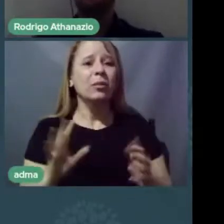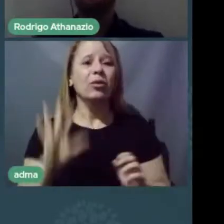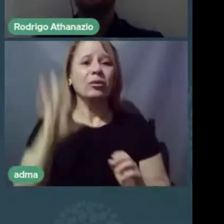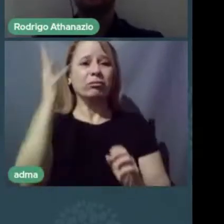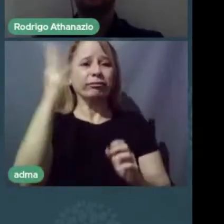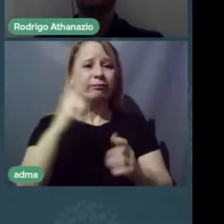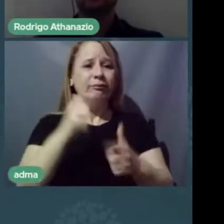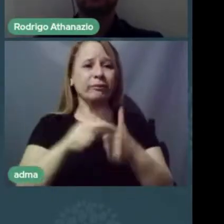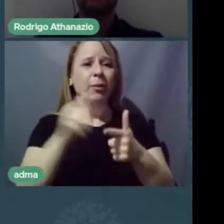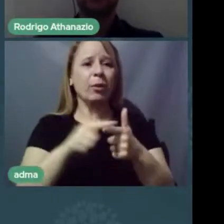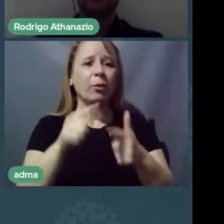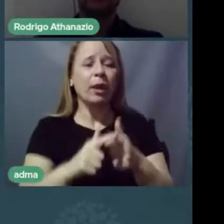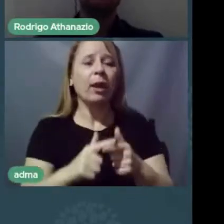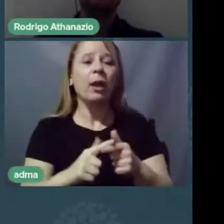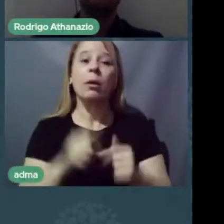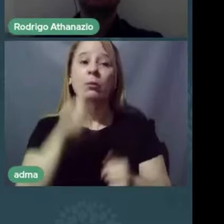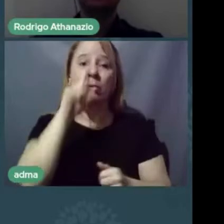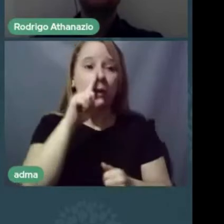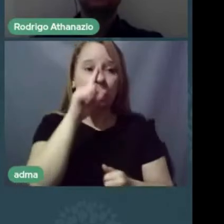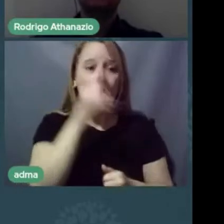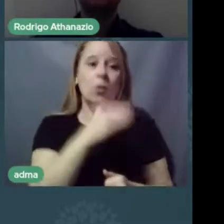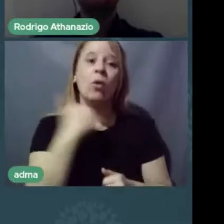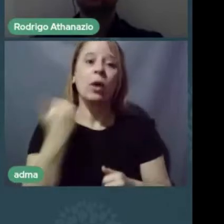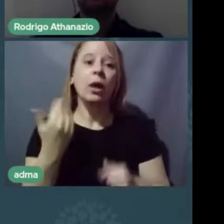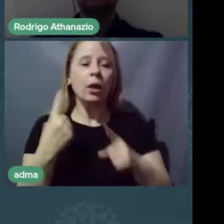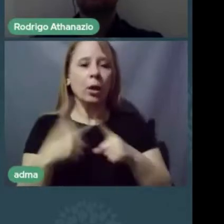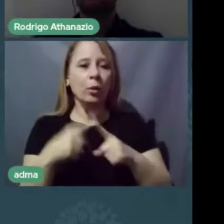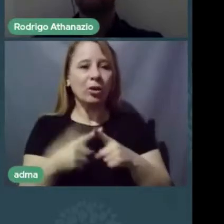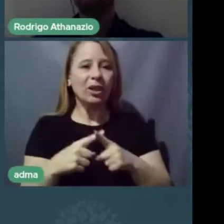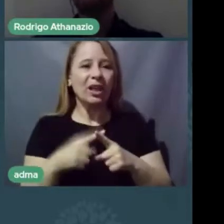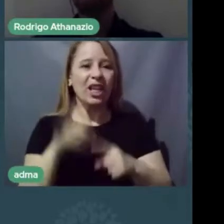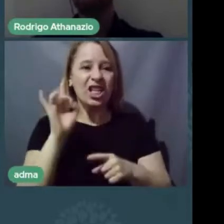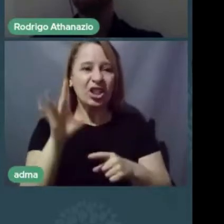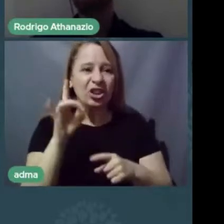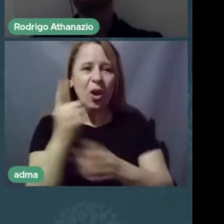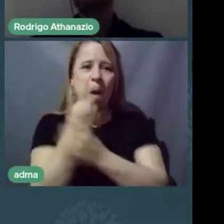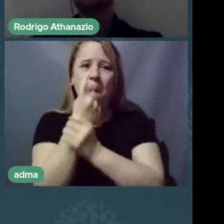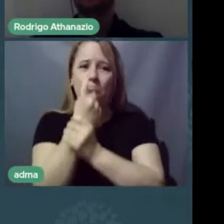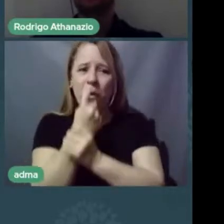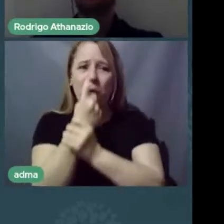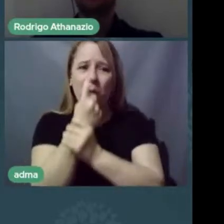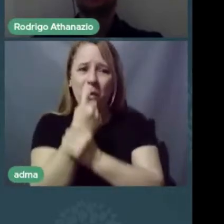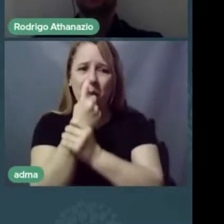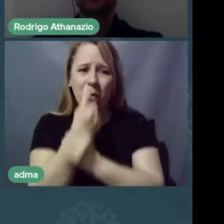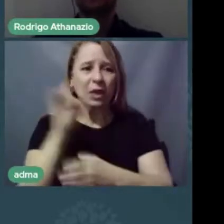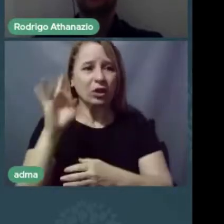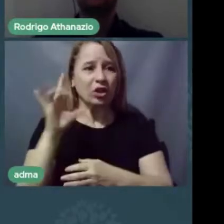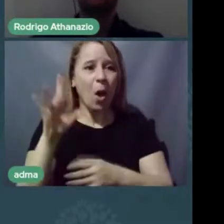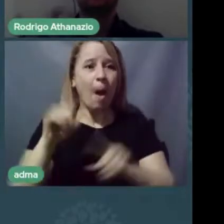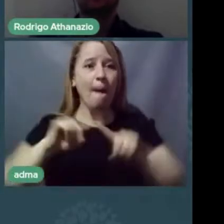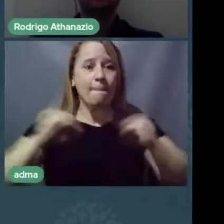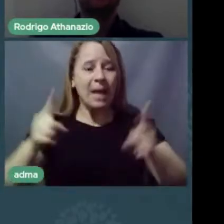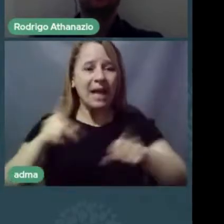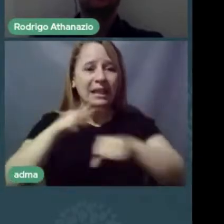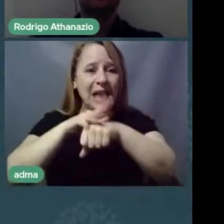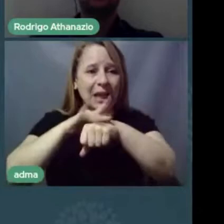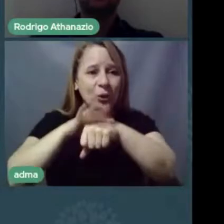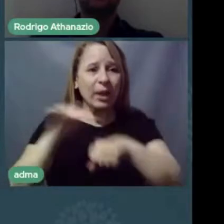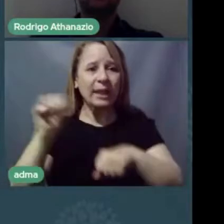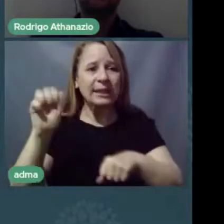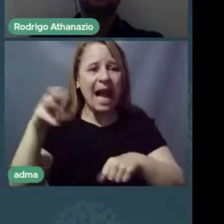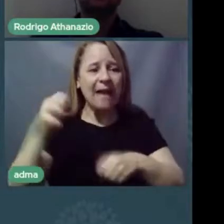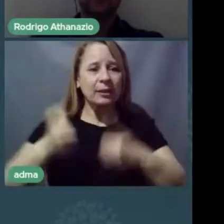inclusive maior risco de morte por causa da asma, porque ele estava só usando a bombinha e não estava tratando a doença com as